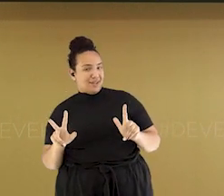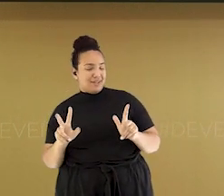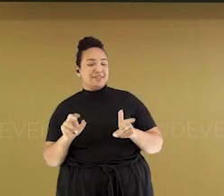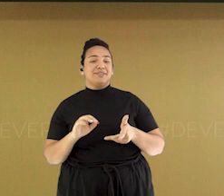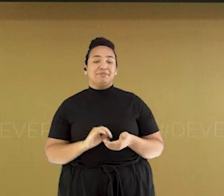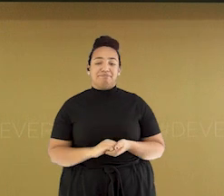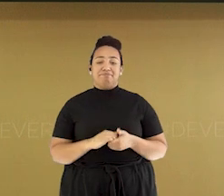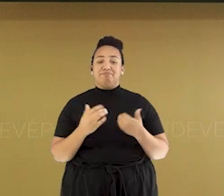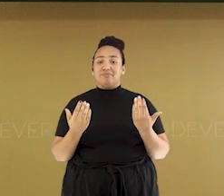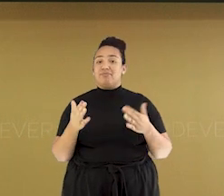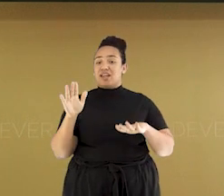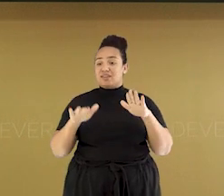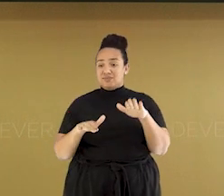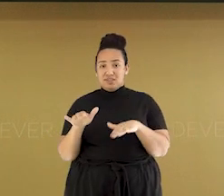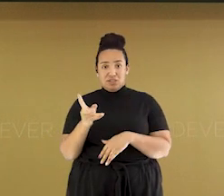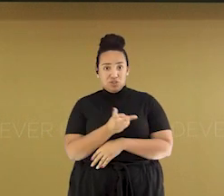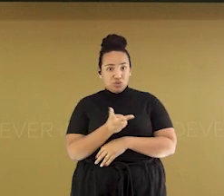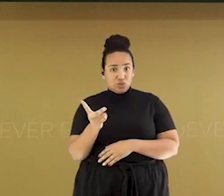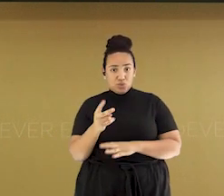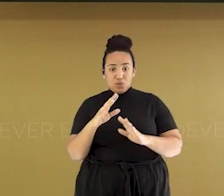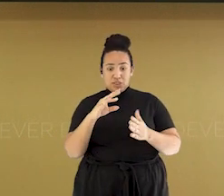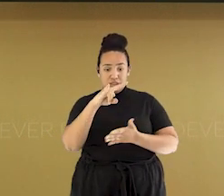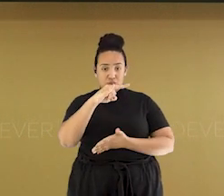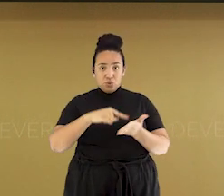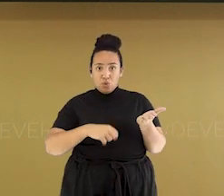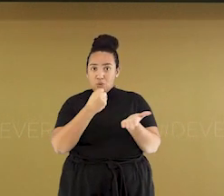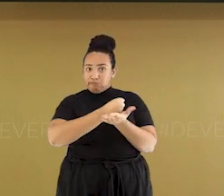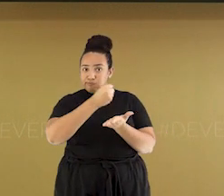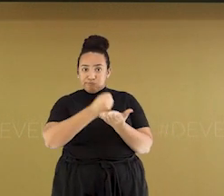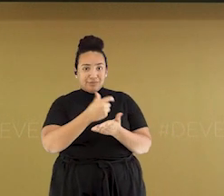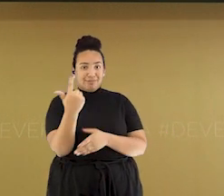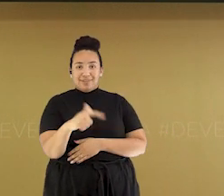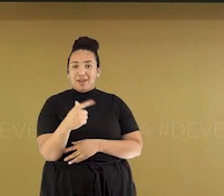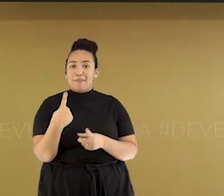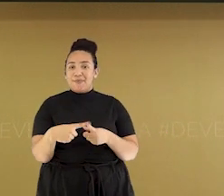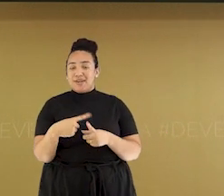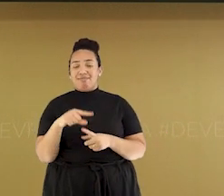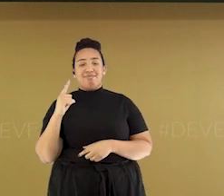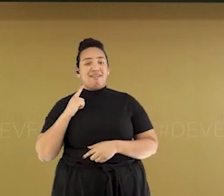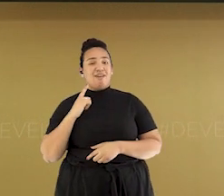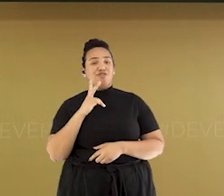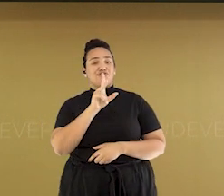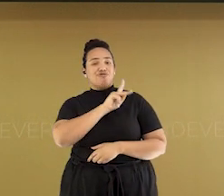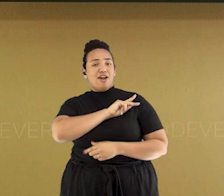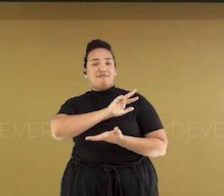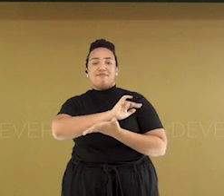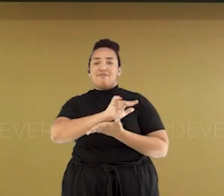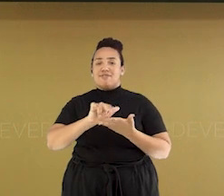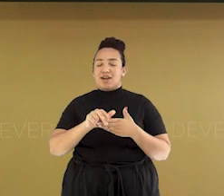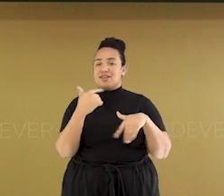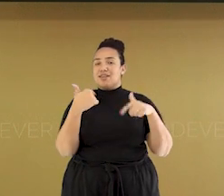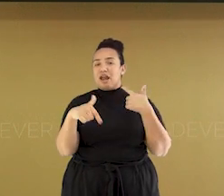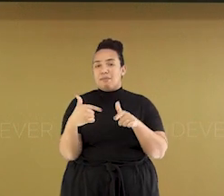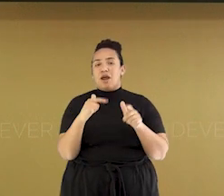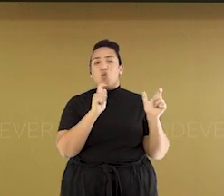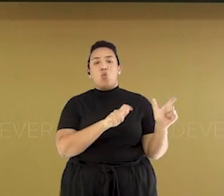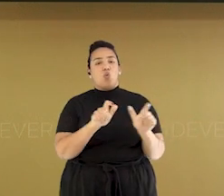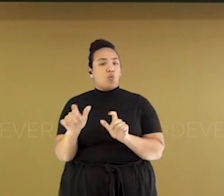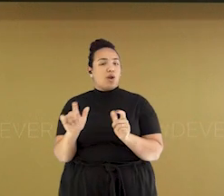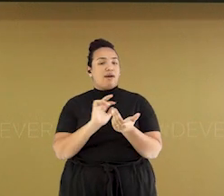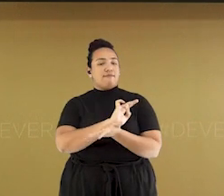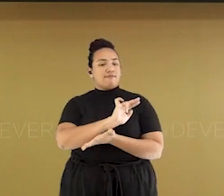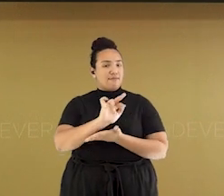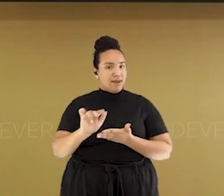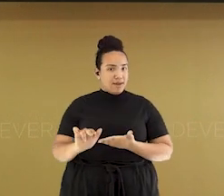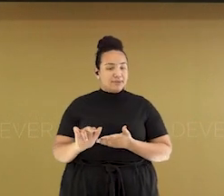essas pessoas não têm carteira assinada, justamente porque possuem muitos patrões e trabalham em muitos locais.